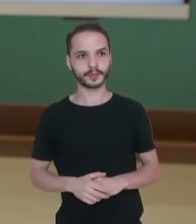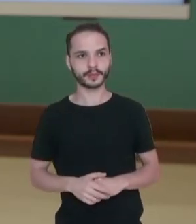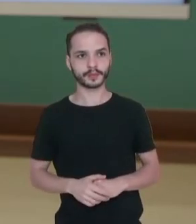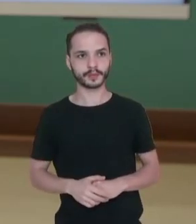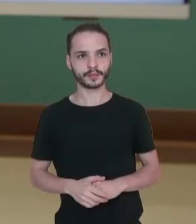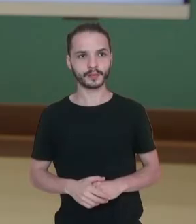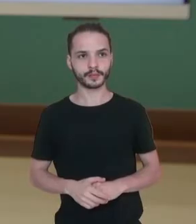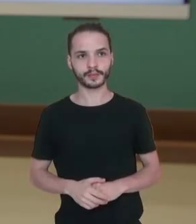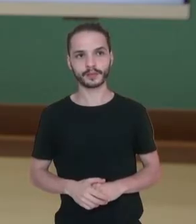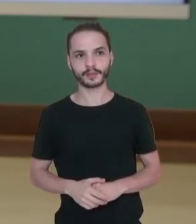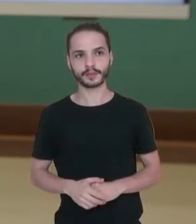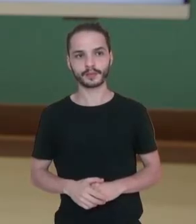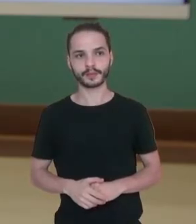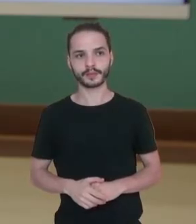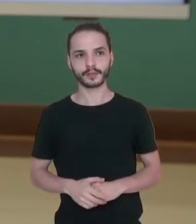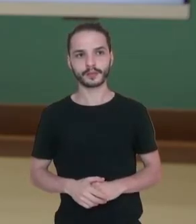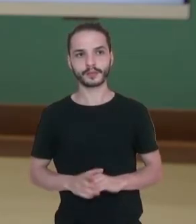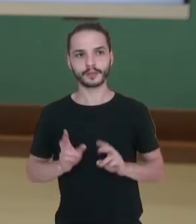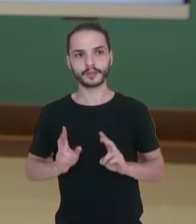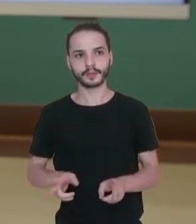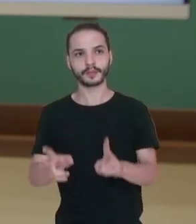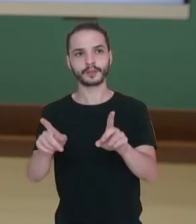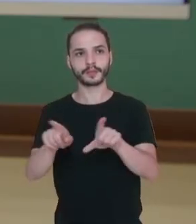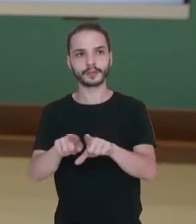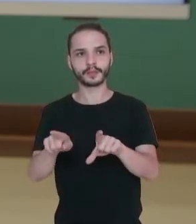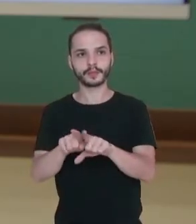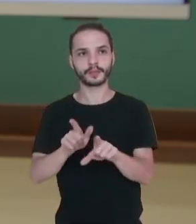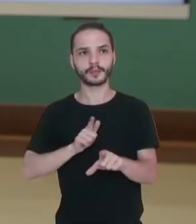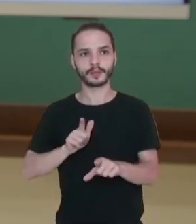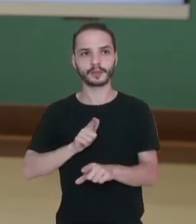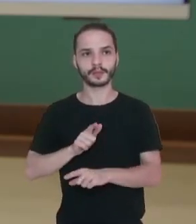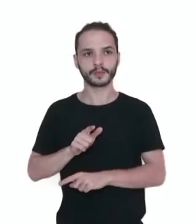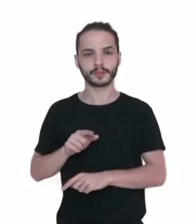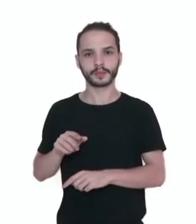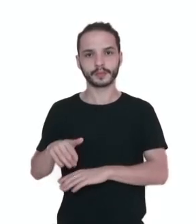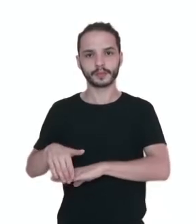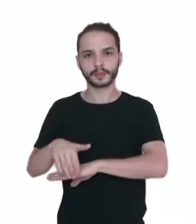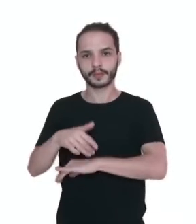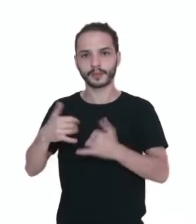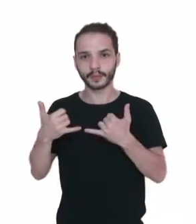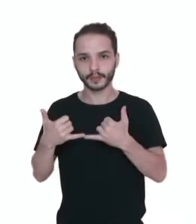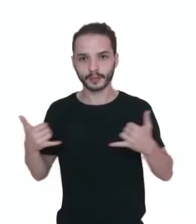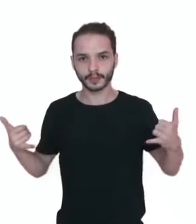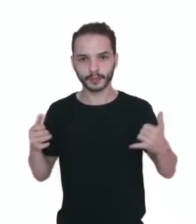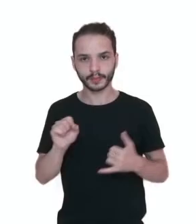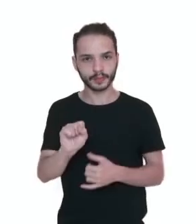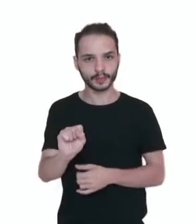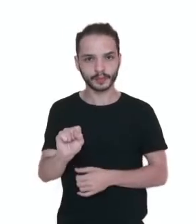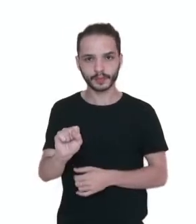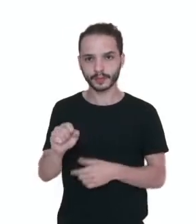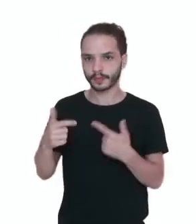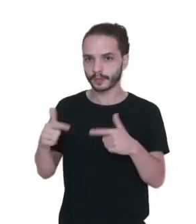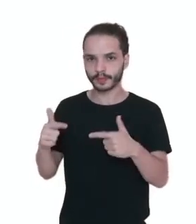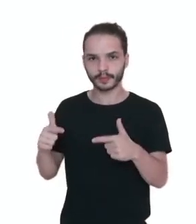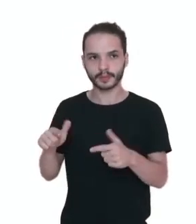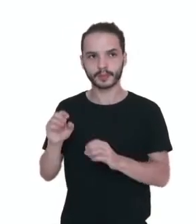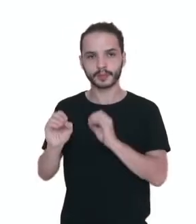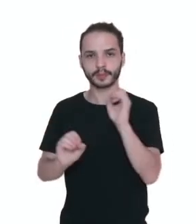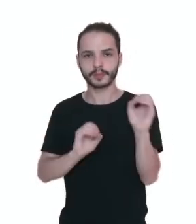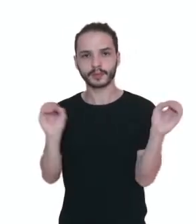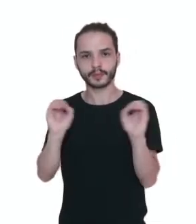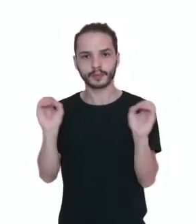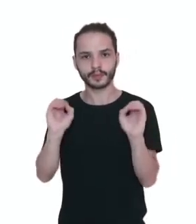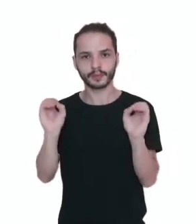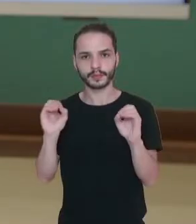nós continuamos aí com o estudo. A reta S não apresenta pontos em comum. Então,